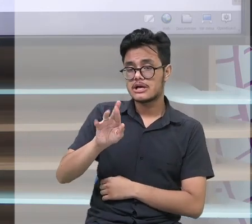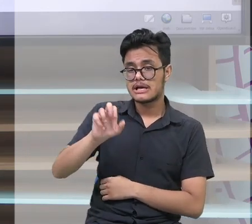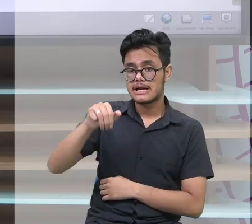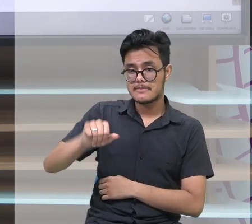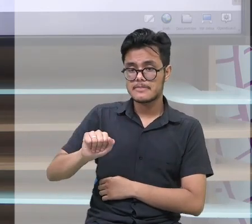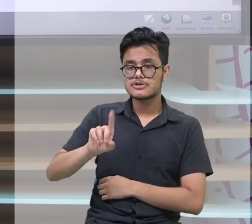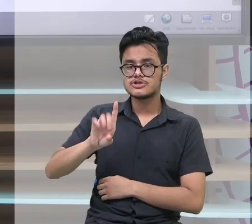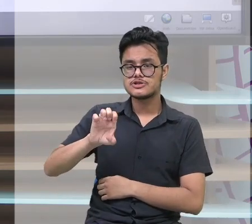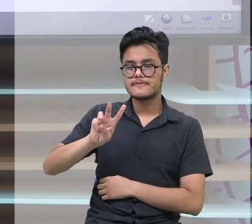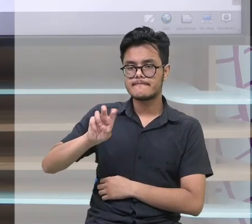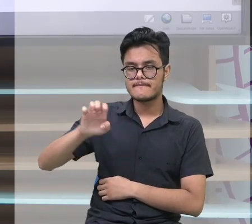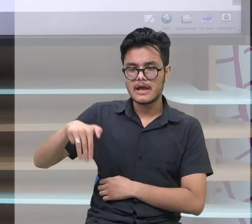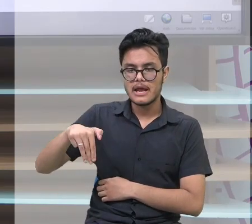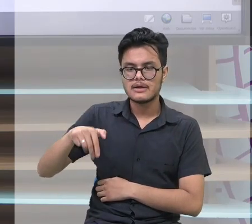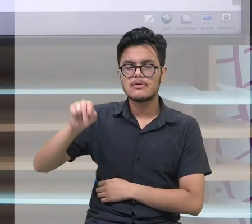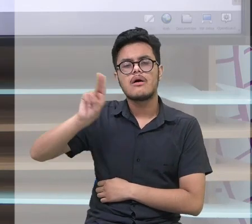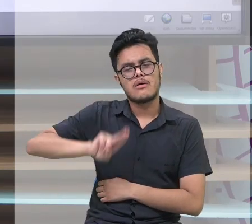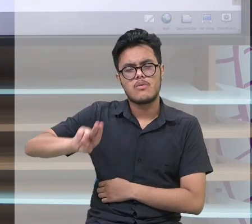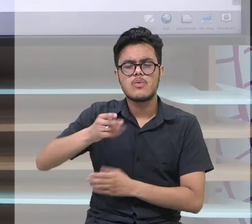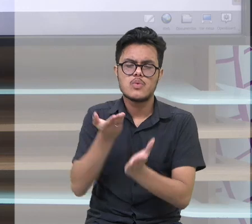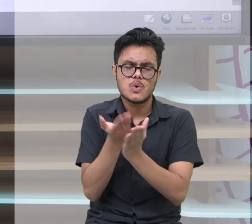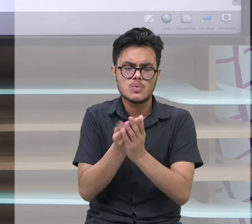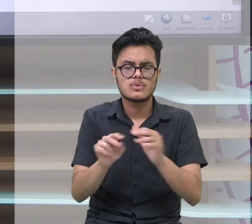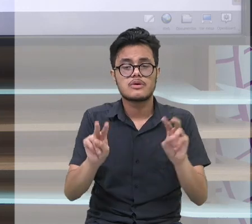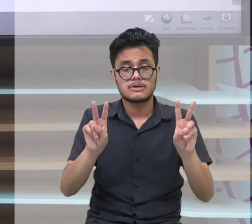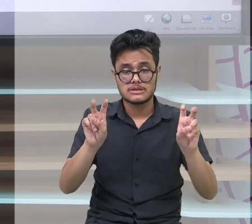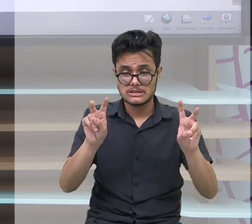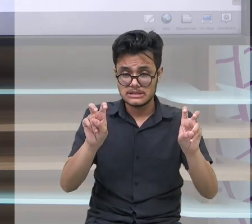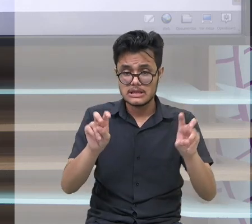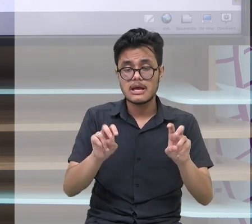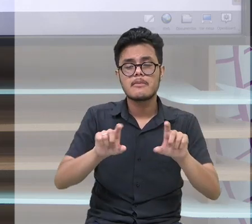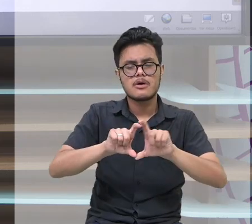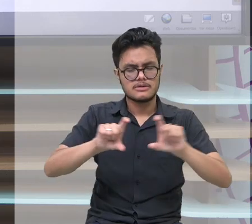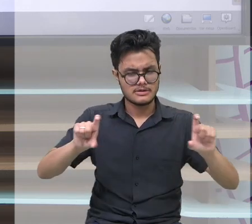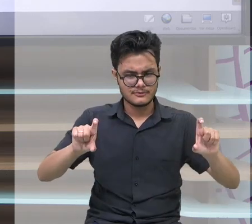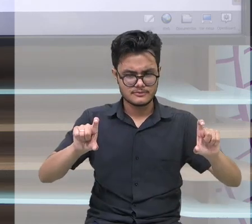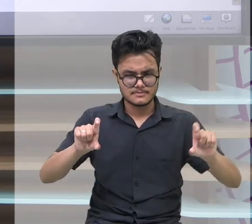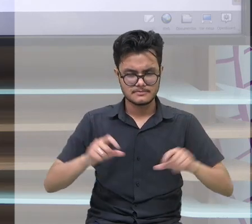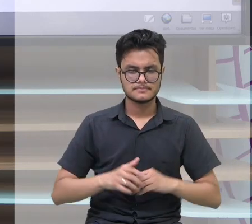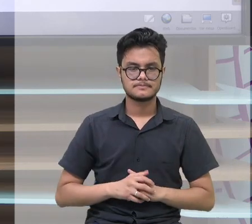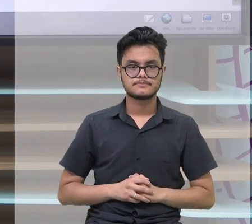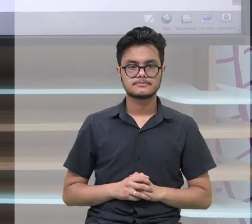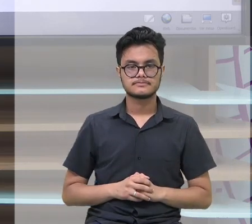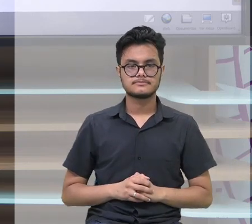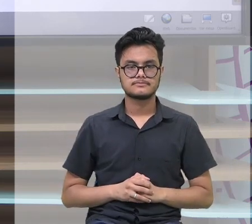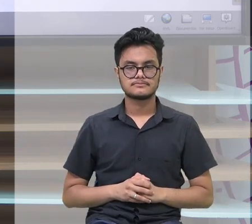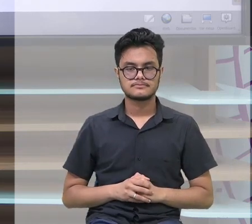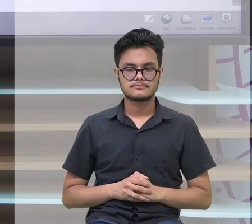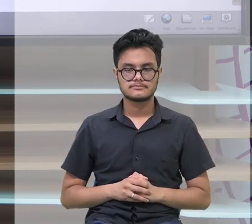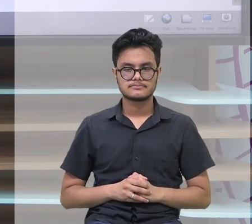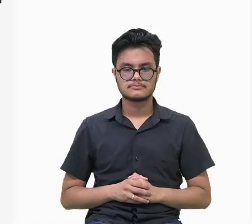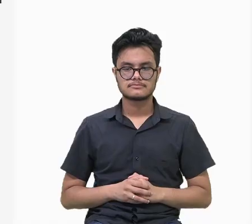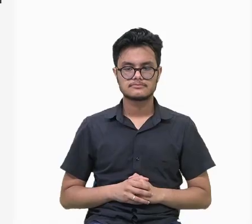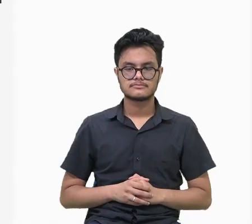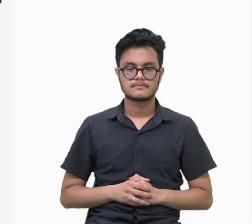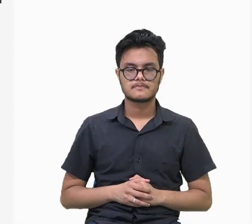começou os nossos estudos sobre as funções, tá bom? Vamos ver um próximo exemplo